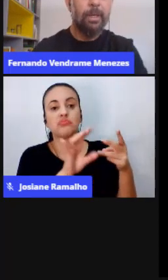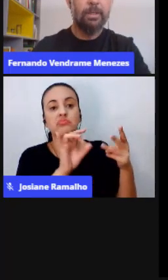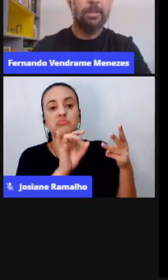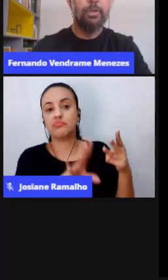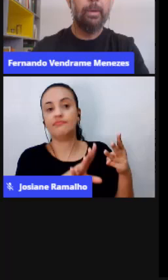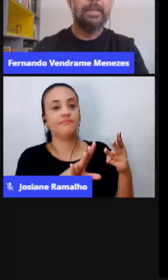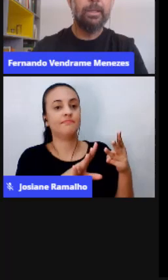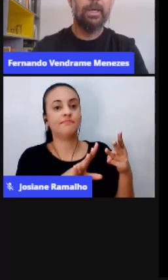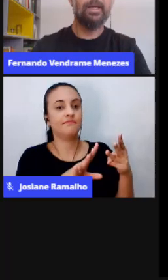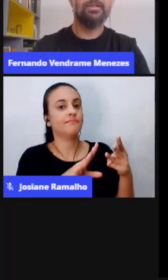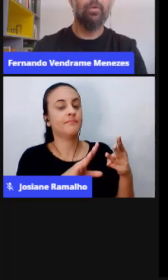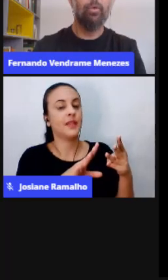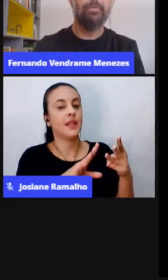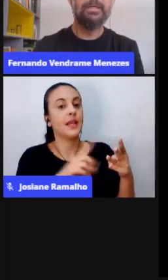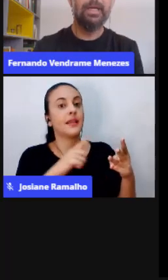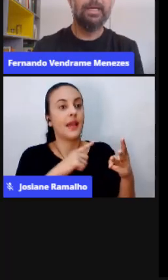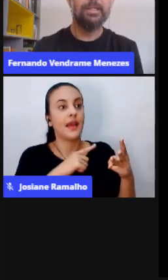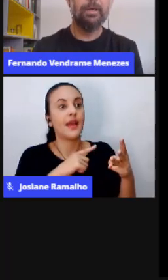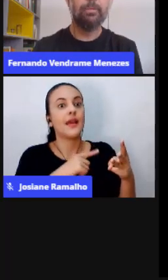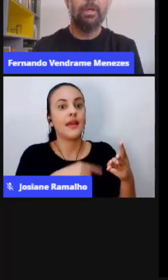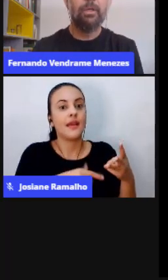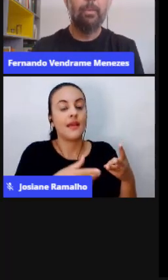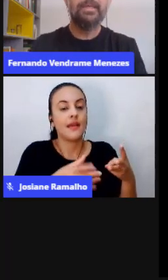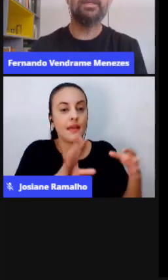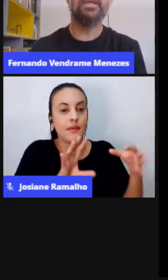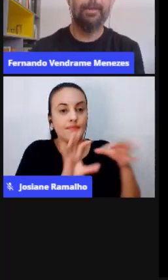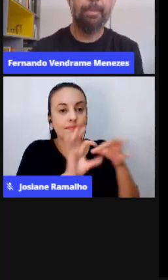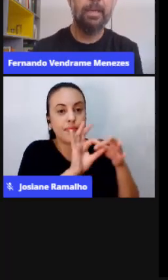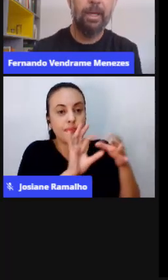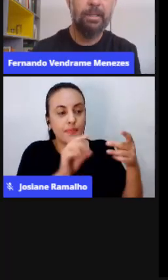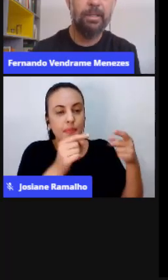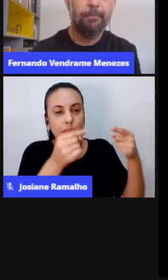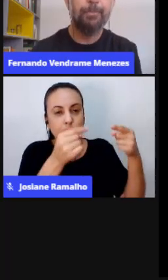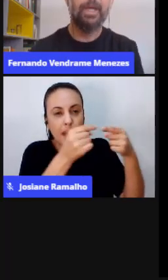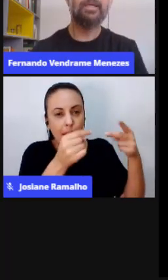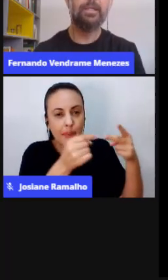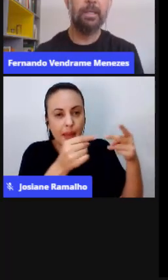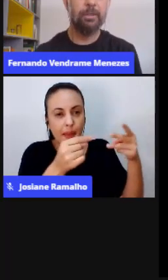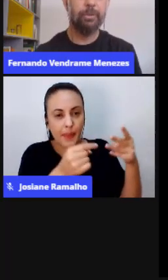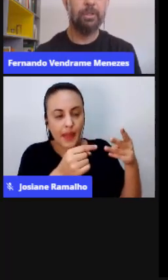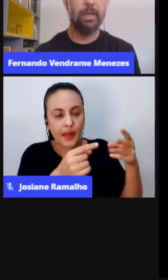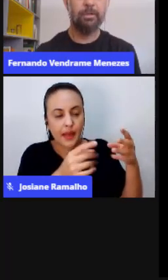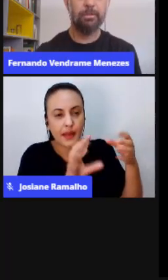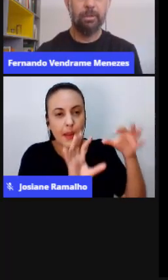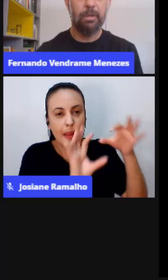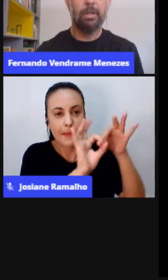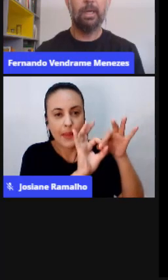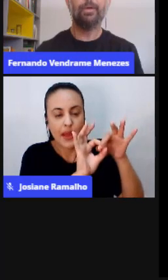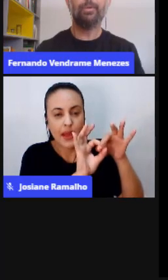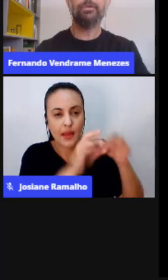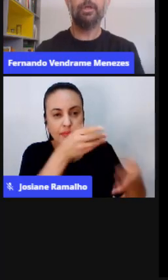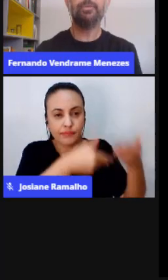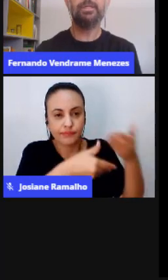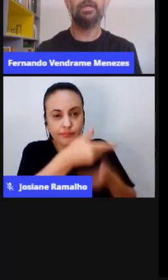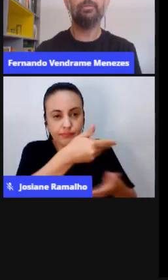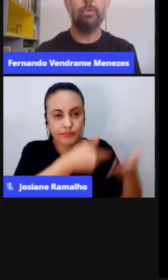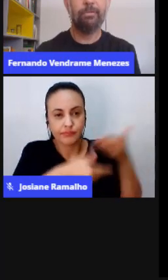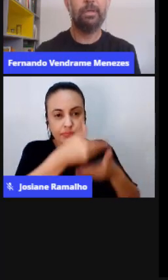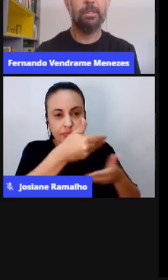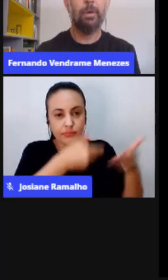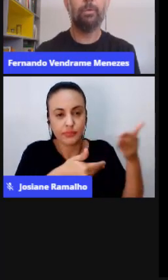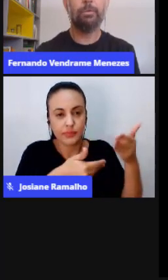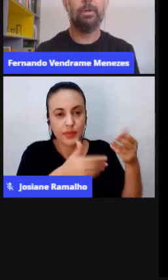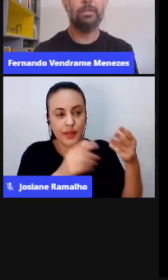cultural. Existe uma inter-relação, uma integração e uma interdependência entre esses processos. E aí, quando nós